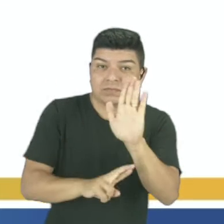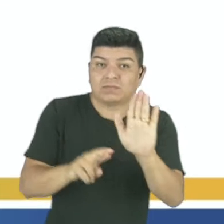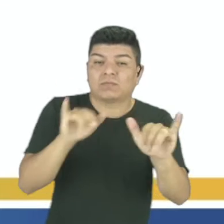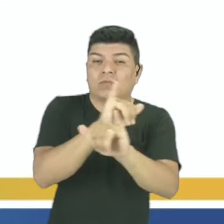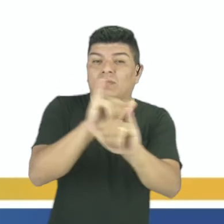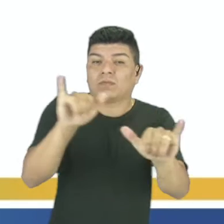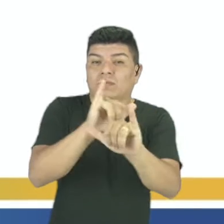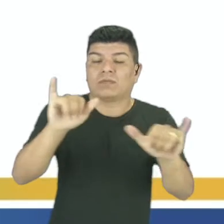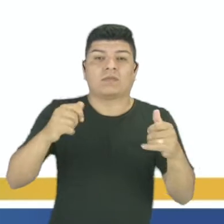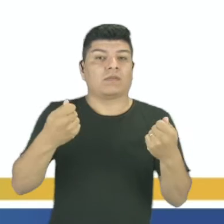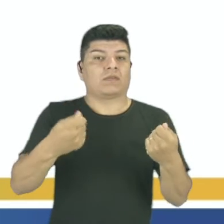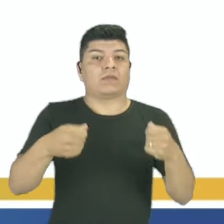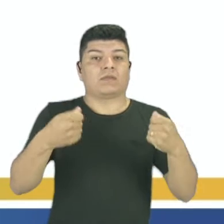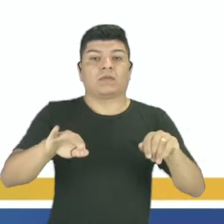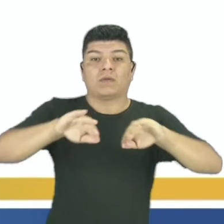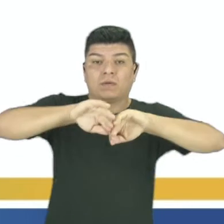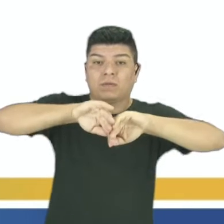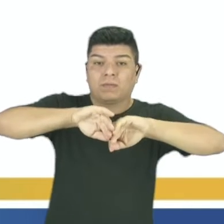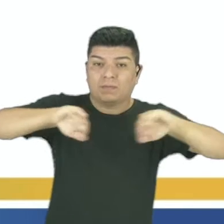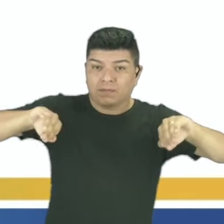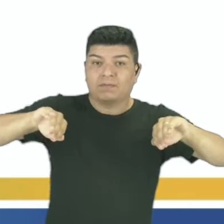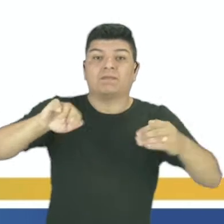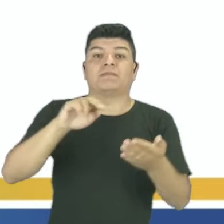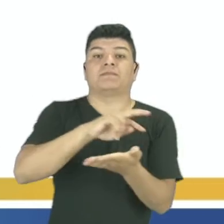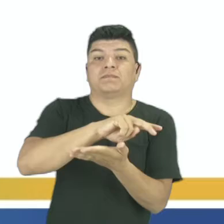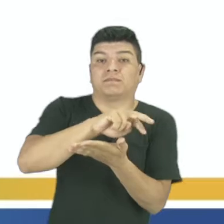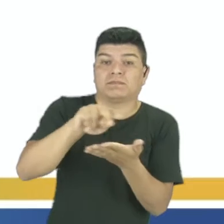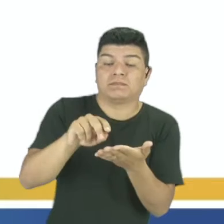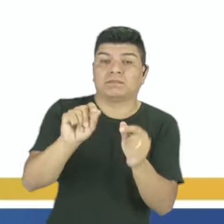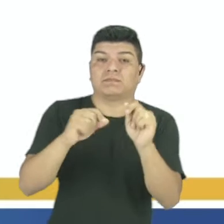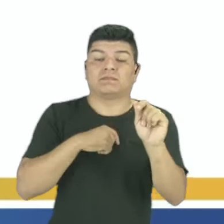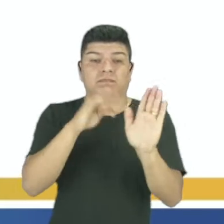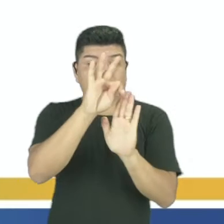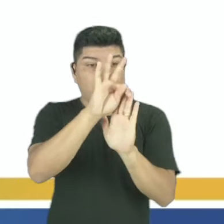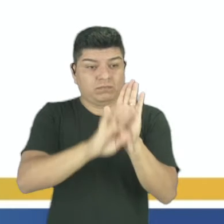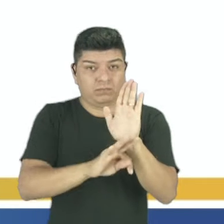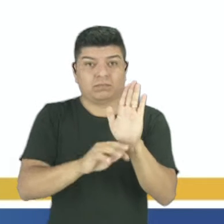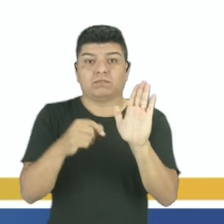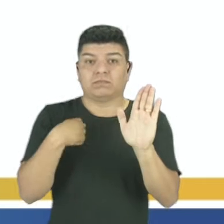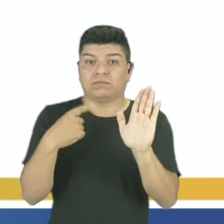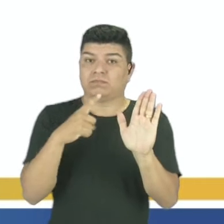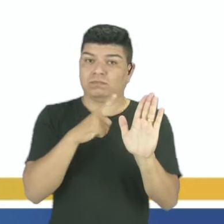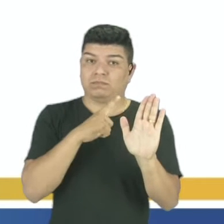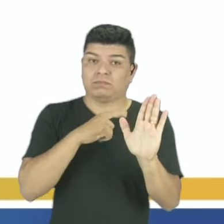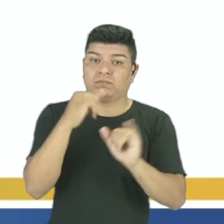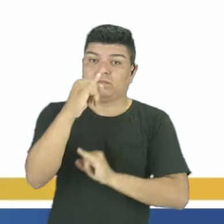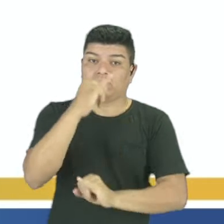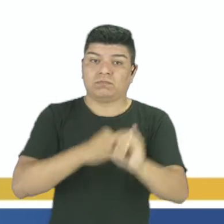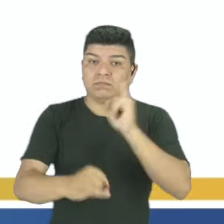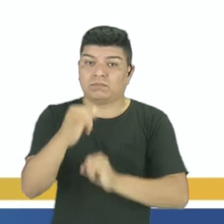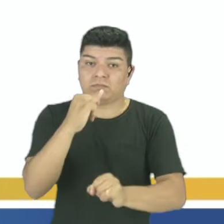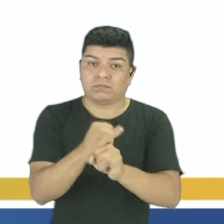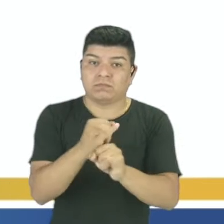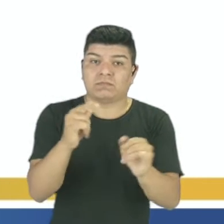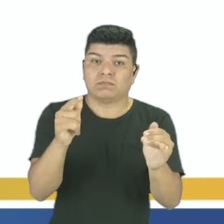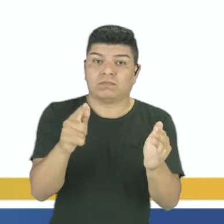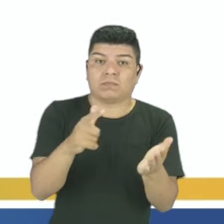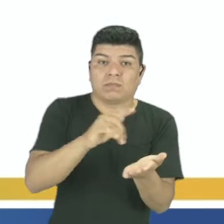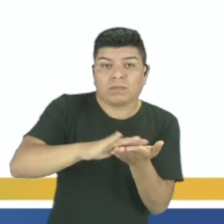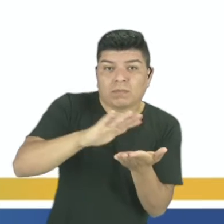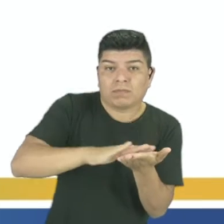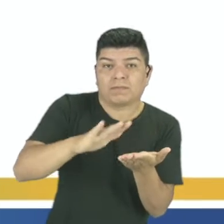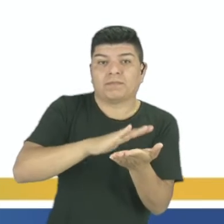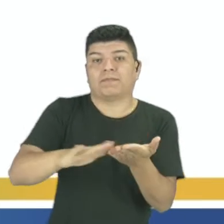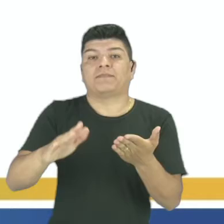publicitária, precisamos separar em tipos, áreas em que o texto atuará: internet, impressos, rádios,